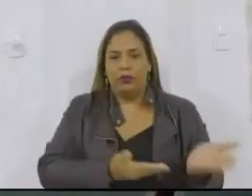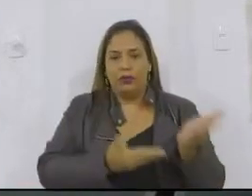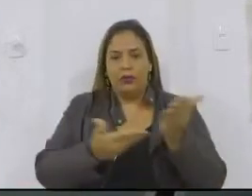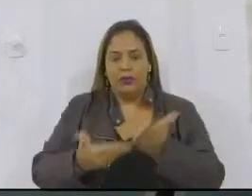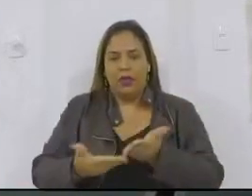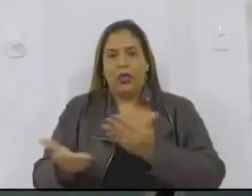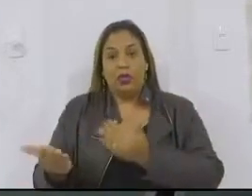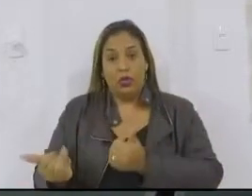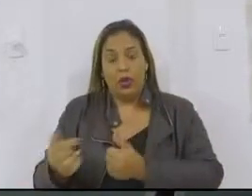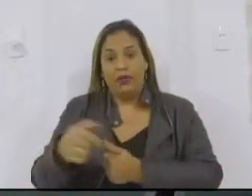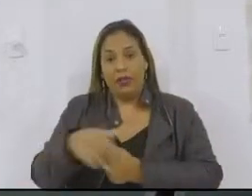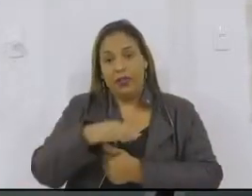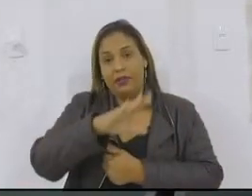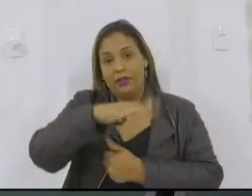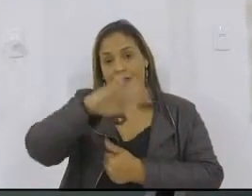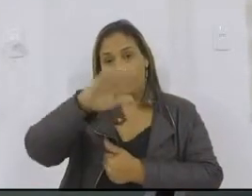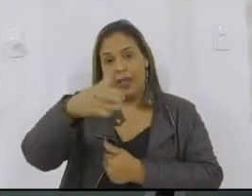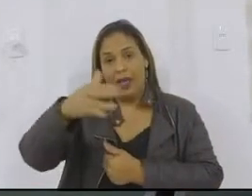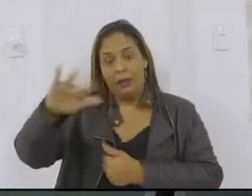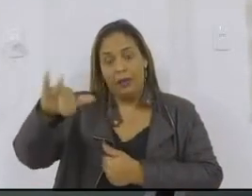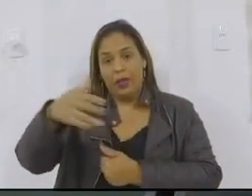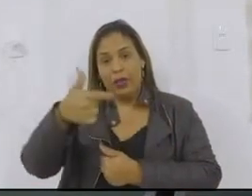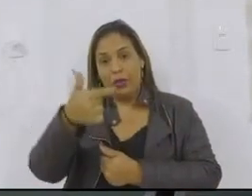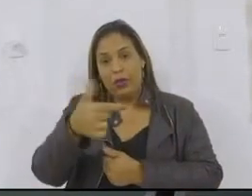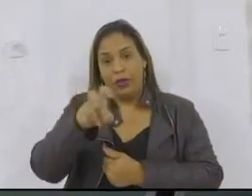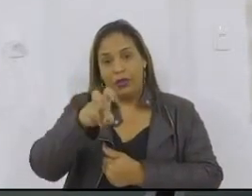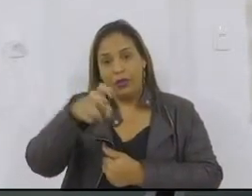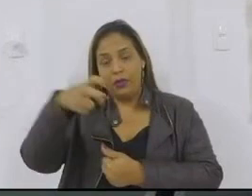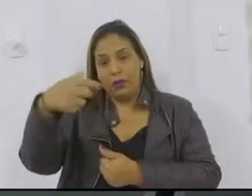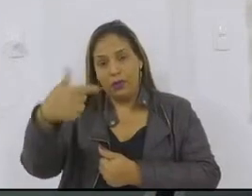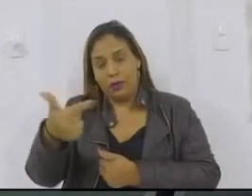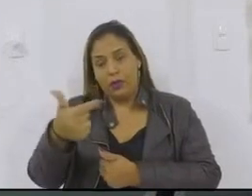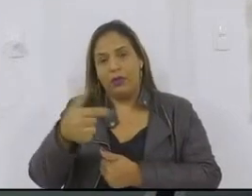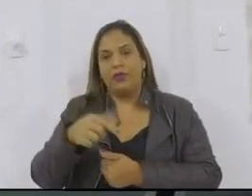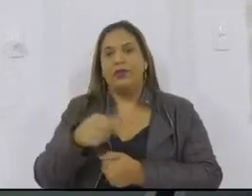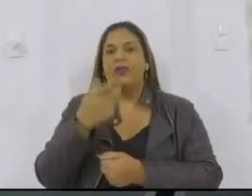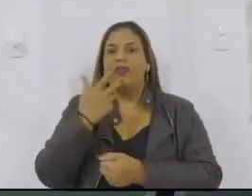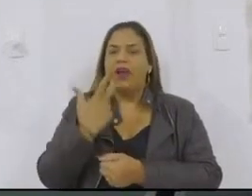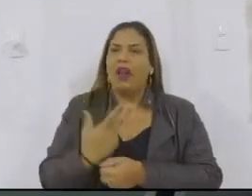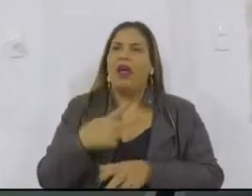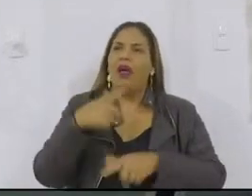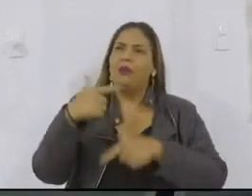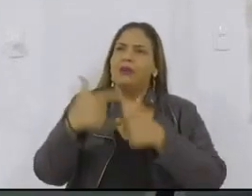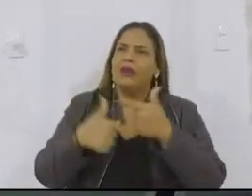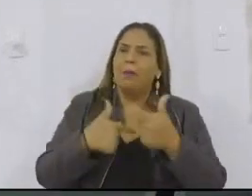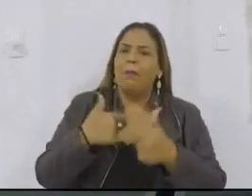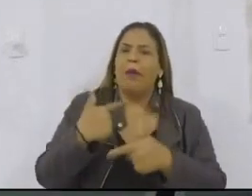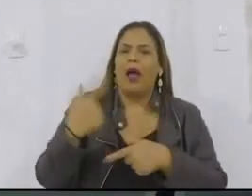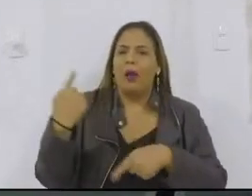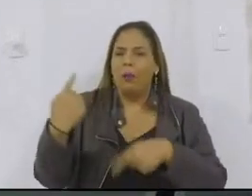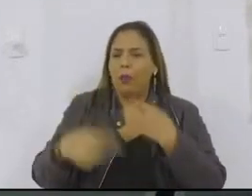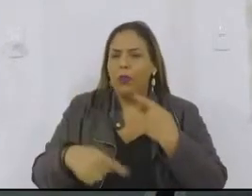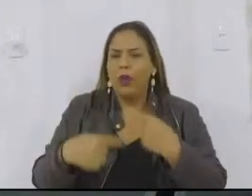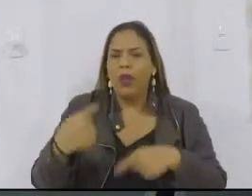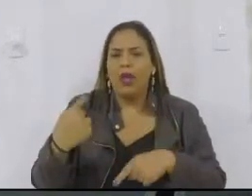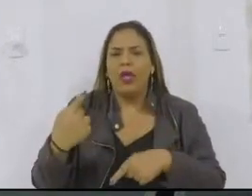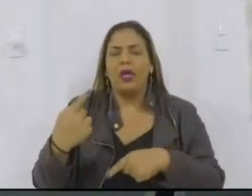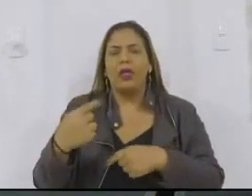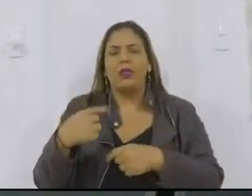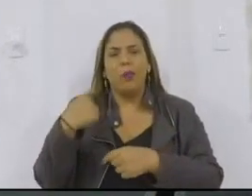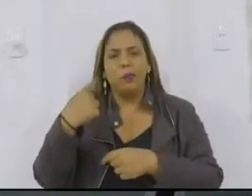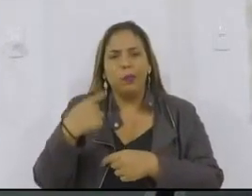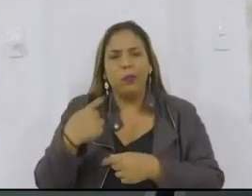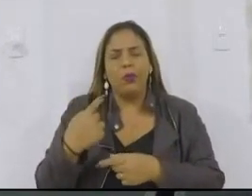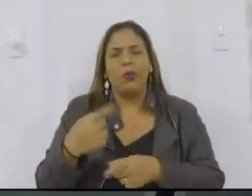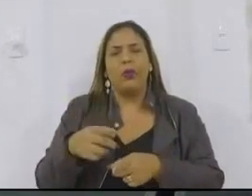do CIEP 252, ressaltamos o trabalho da LERJ, né, com o jovem, o Parlamento Jovem, o próprio